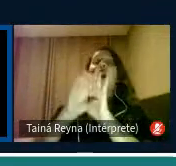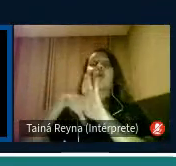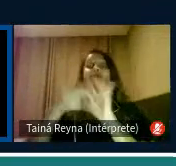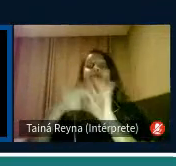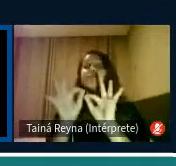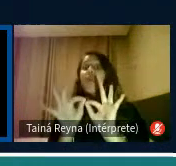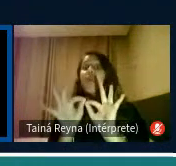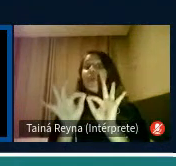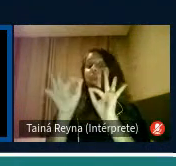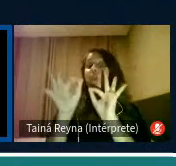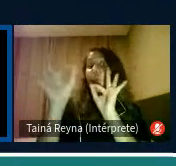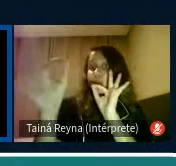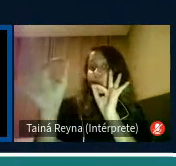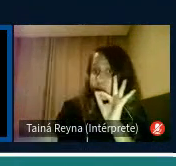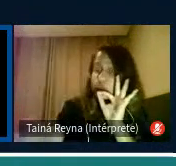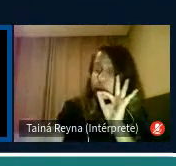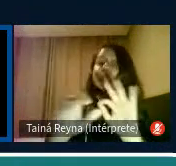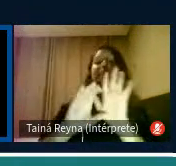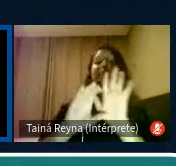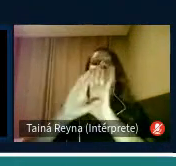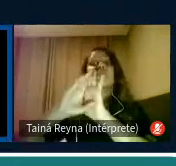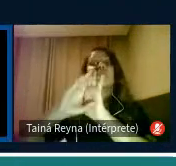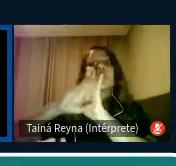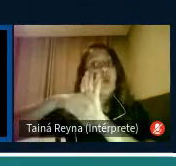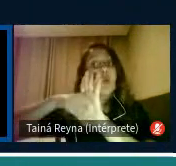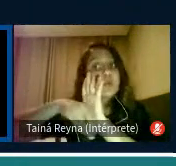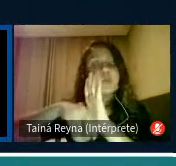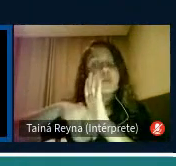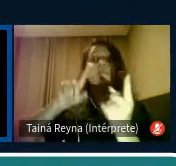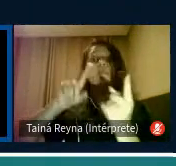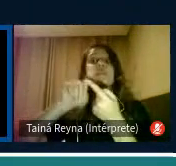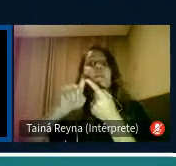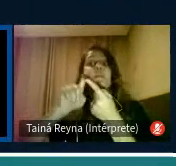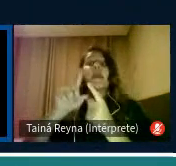dos conceitos de latitude. A